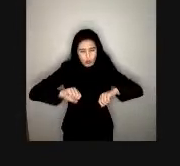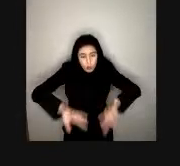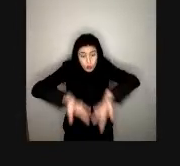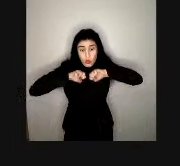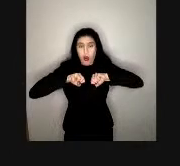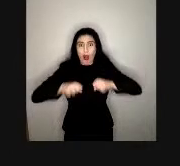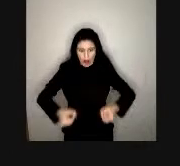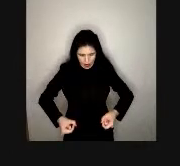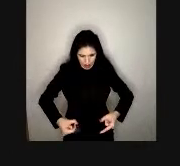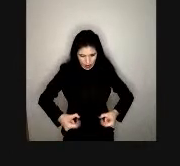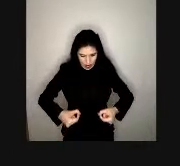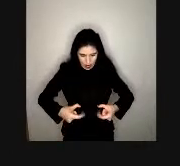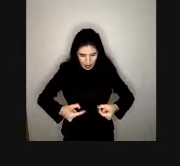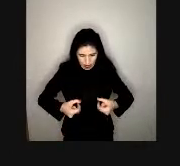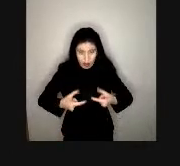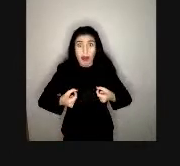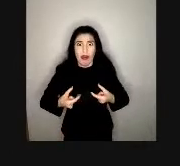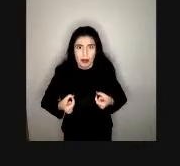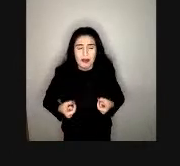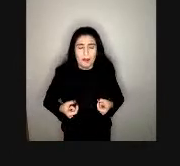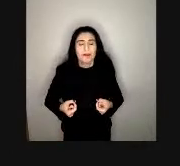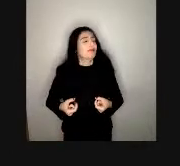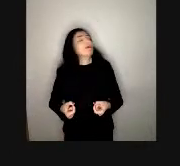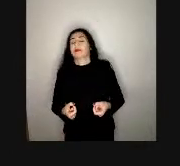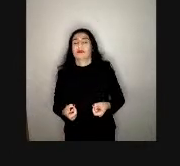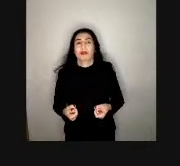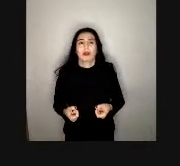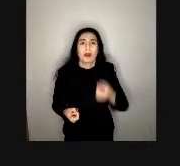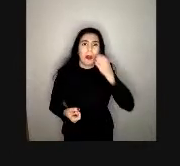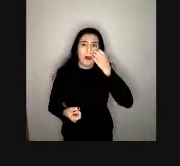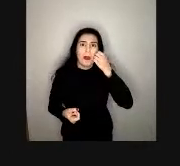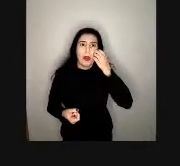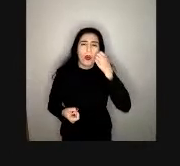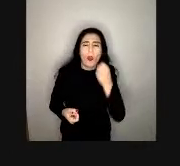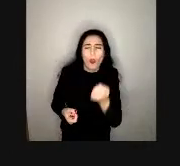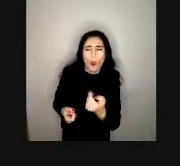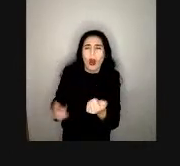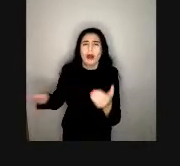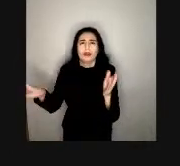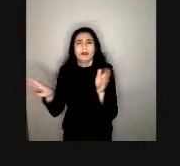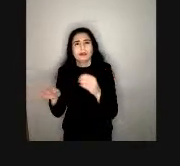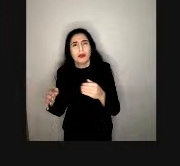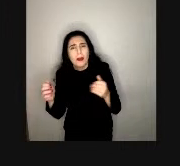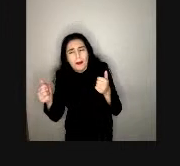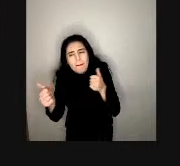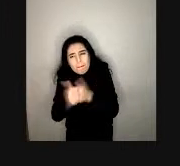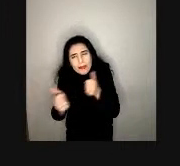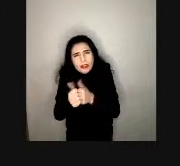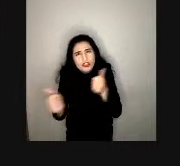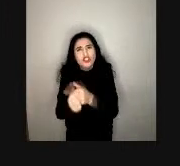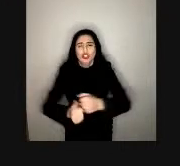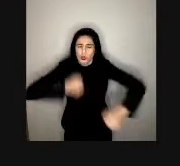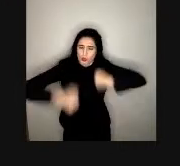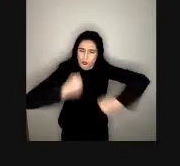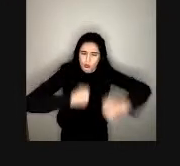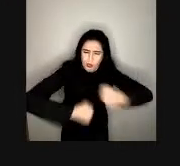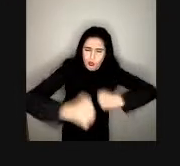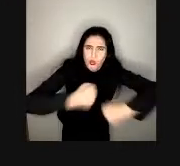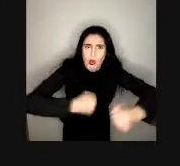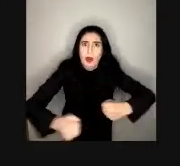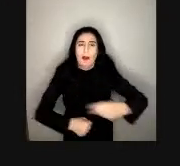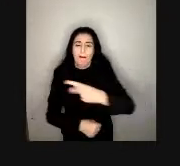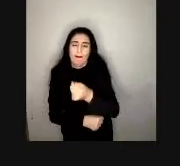E aí, estava às vésperas da volta da Pampulha, e ela pediu para o médico se ela podia correr a maratona antes de fazer